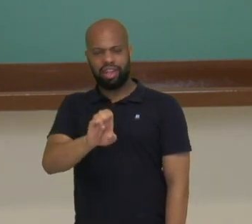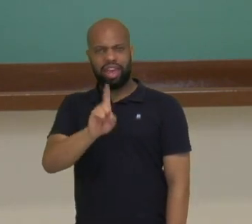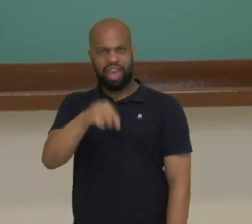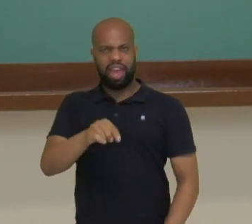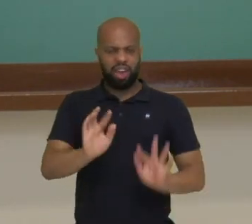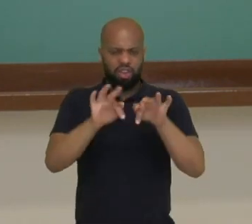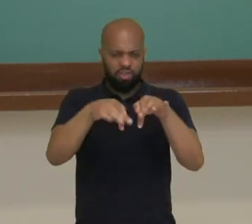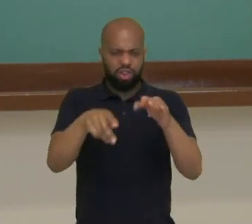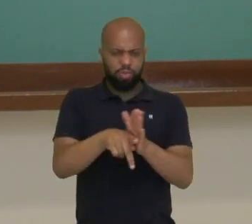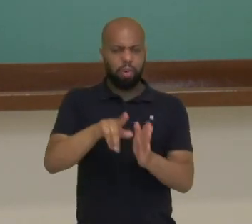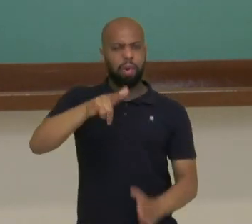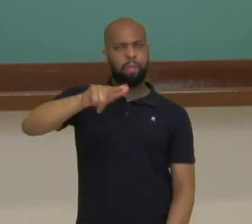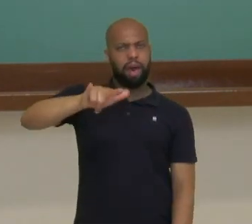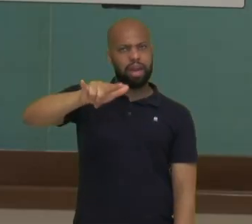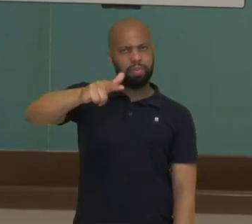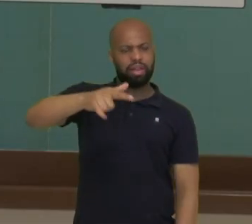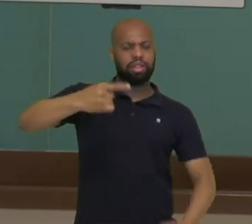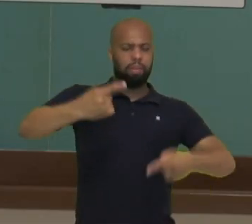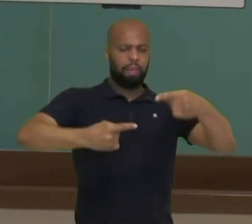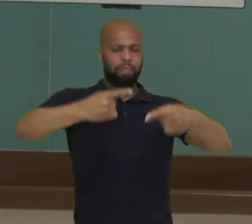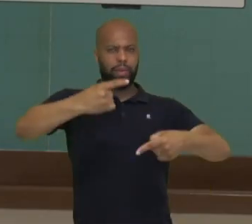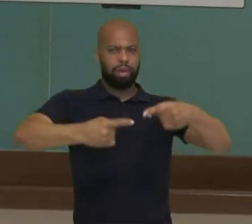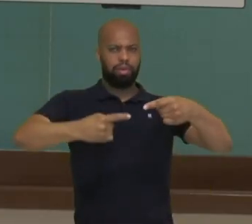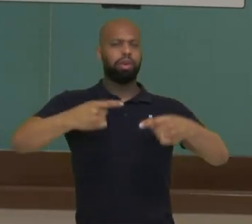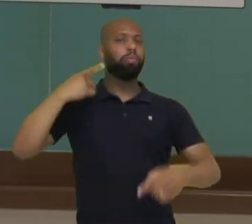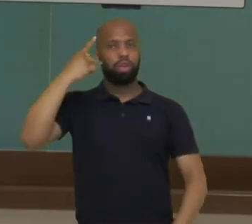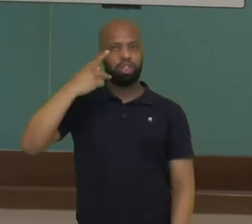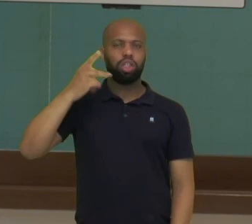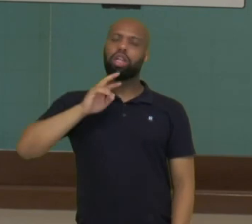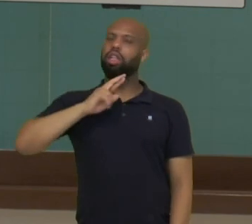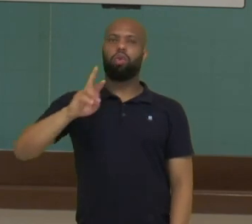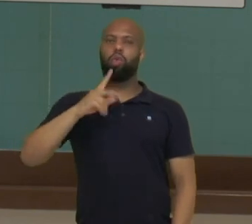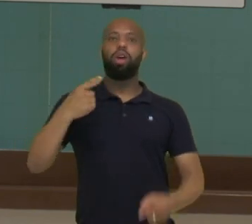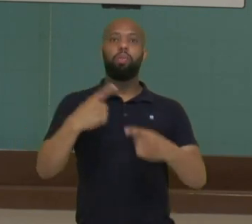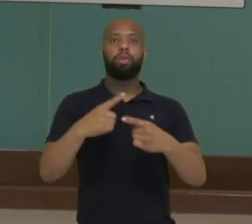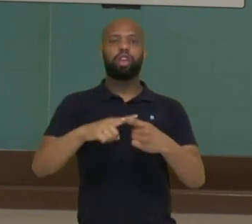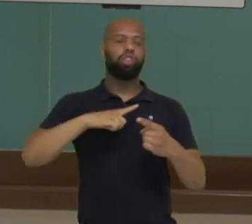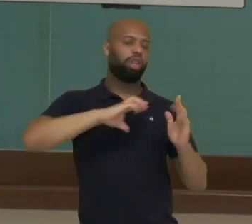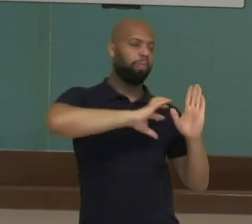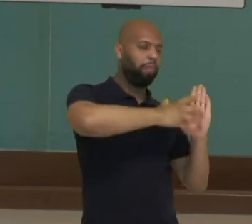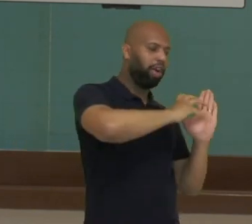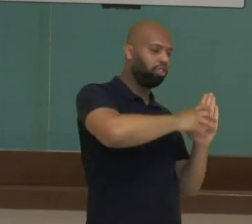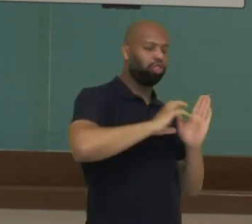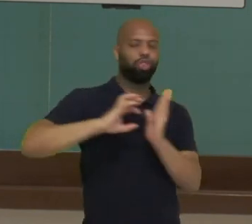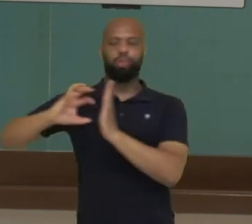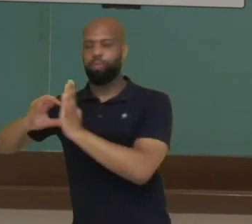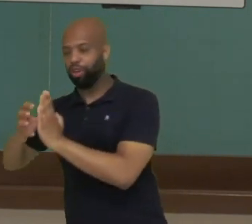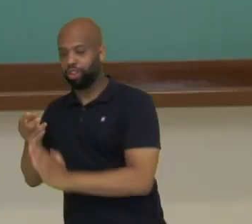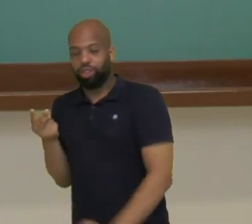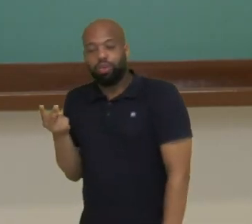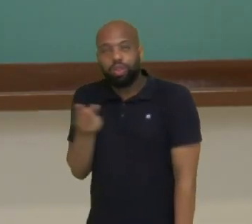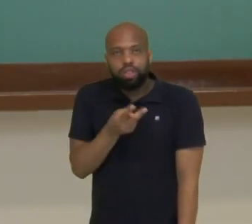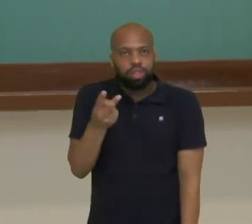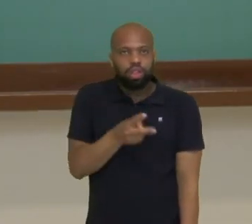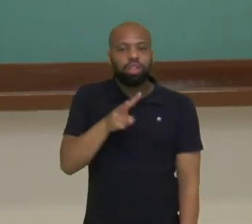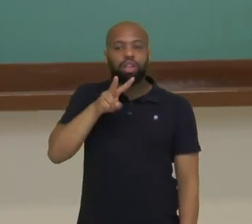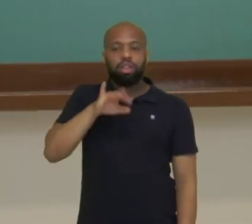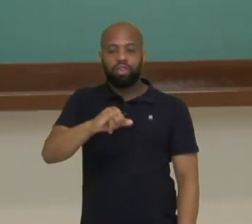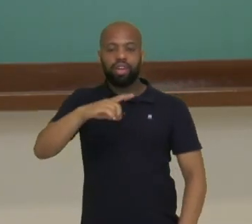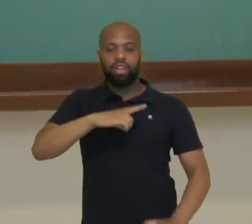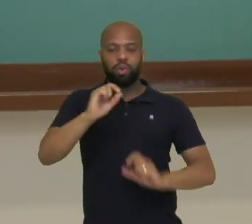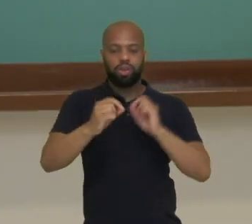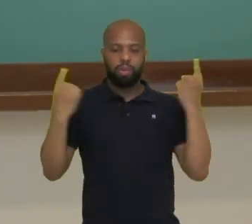das manipulações e disputas políticas. Isso porque dois partidos políticos, os liberais e os conservadores, vão entrar em uma